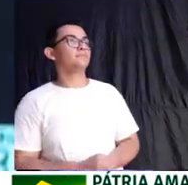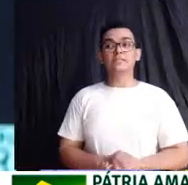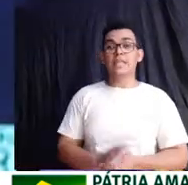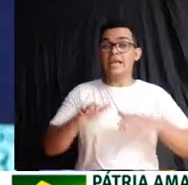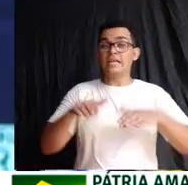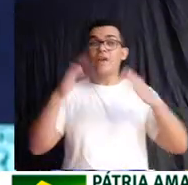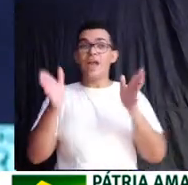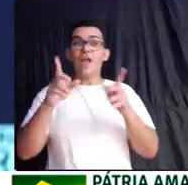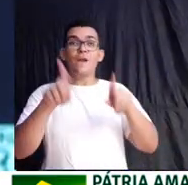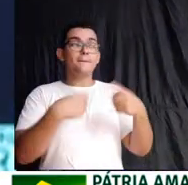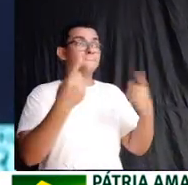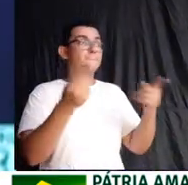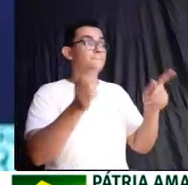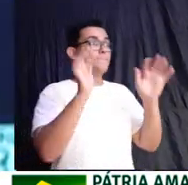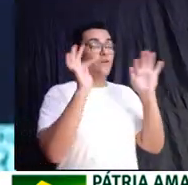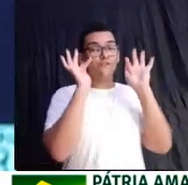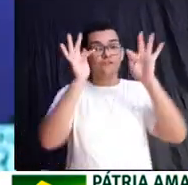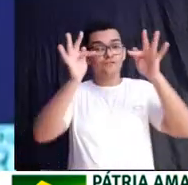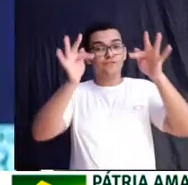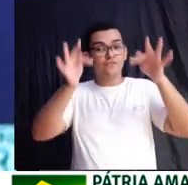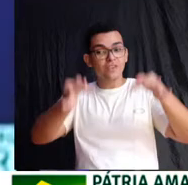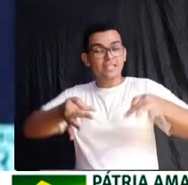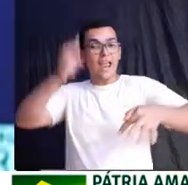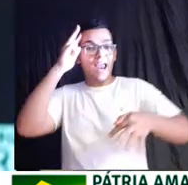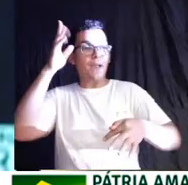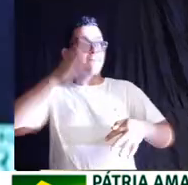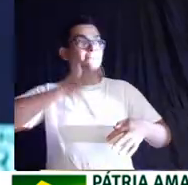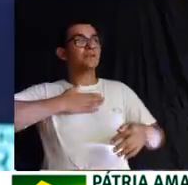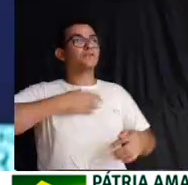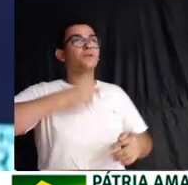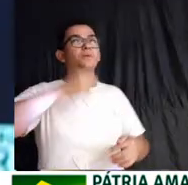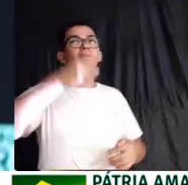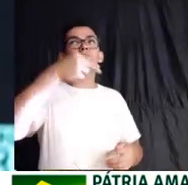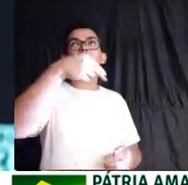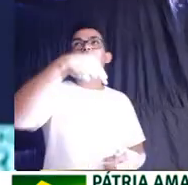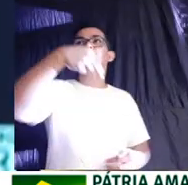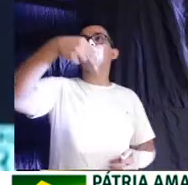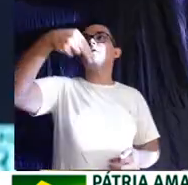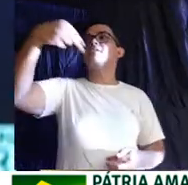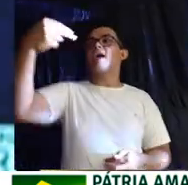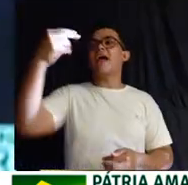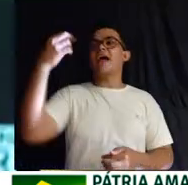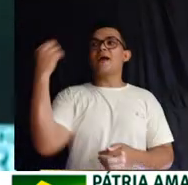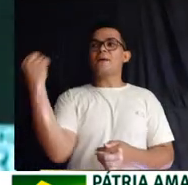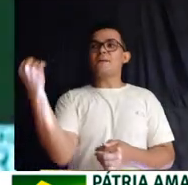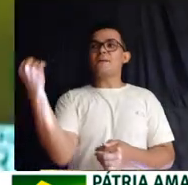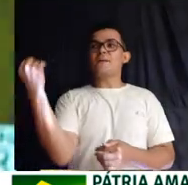Será que você daqui, lembrar do nosso Nordeste e nunca me esquecer das nossas origens, né?